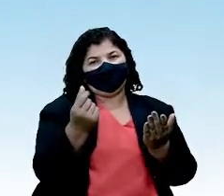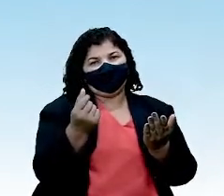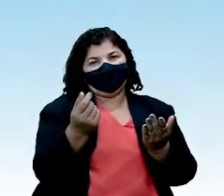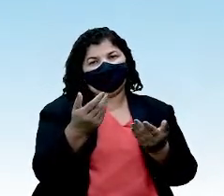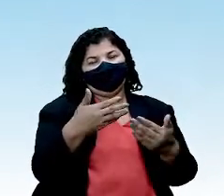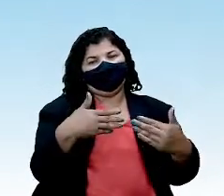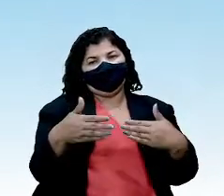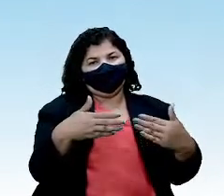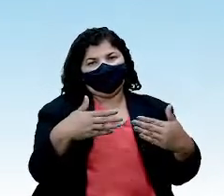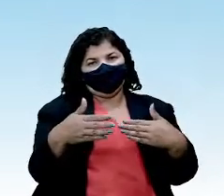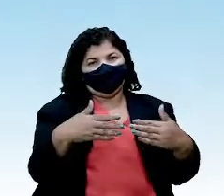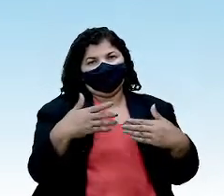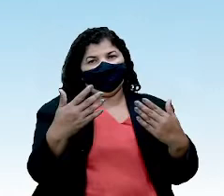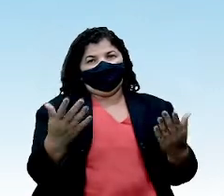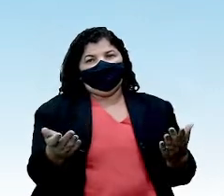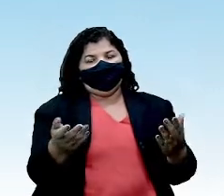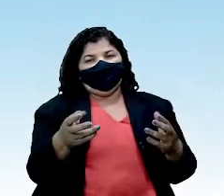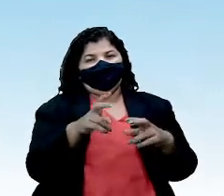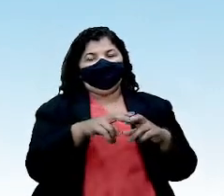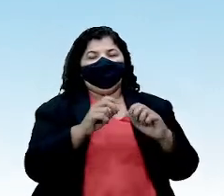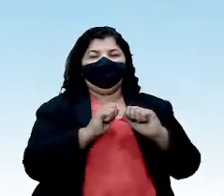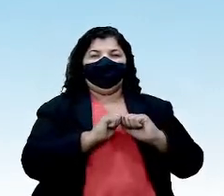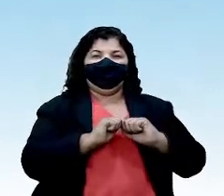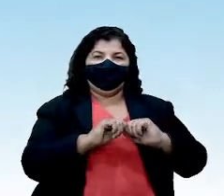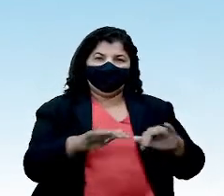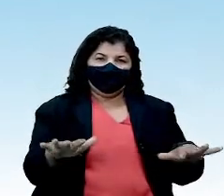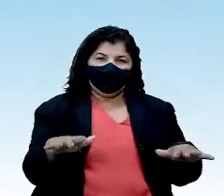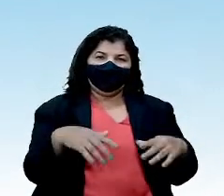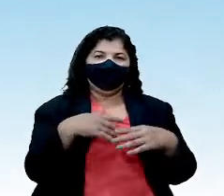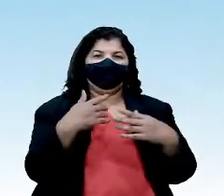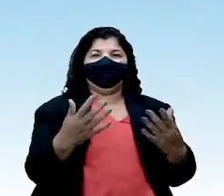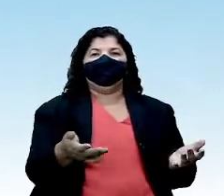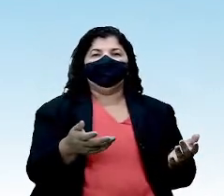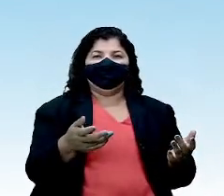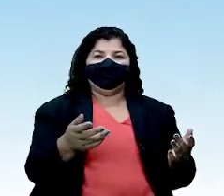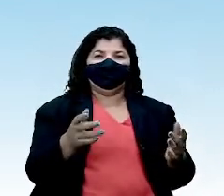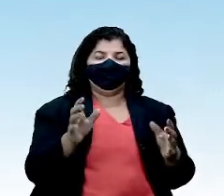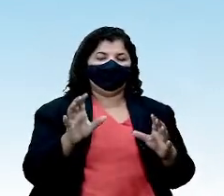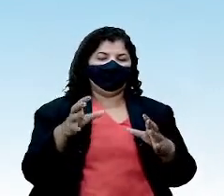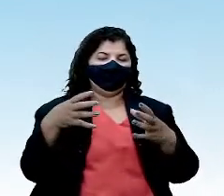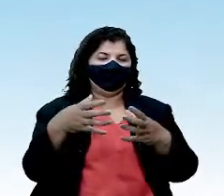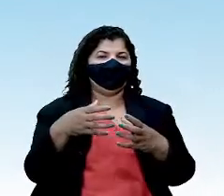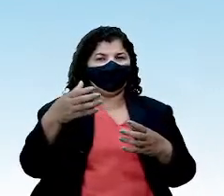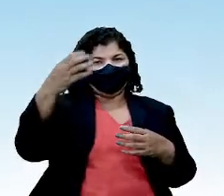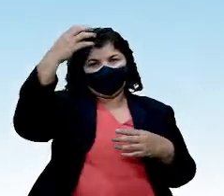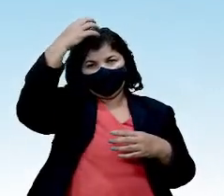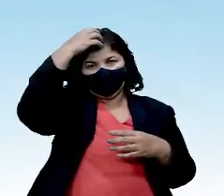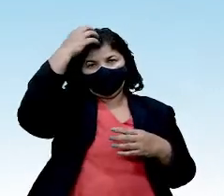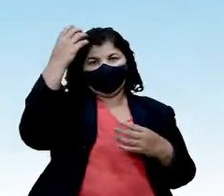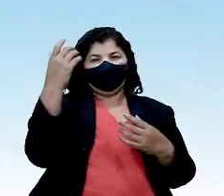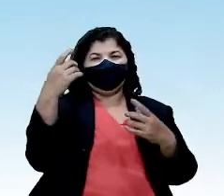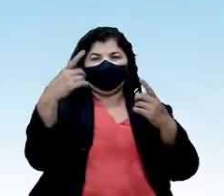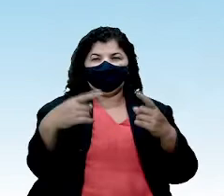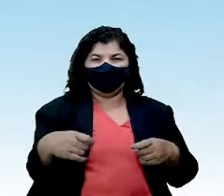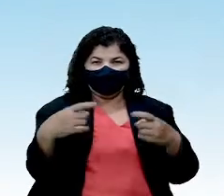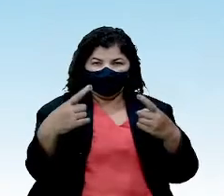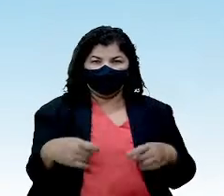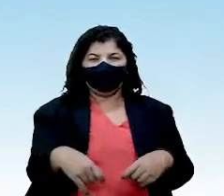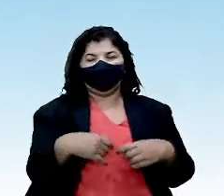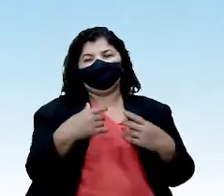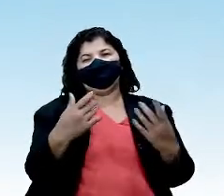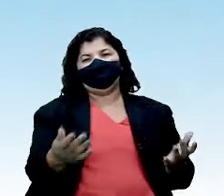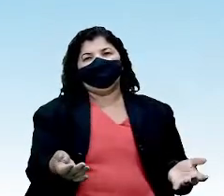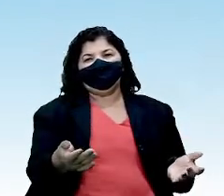por causa dos gastos escandalosos da corte, das sucessivas guerras extensas